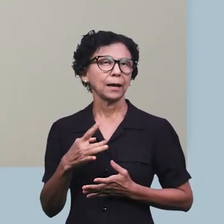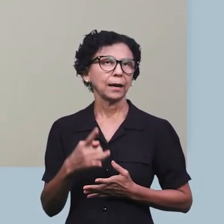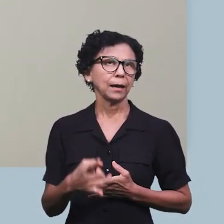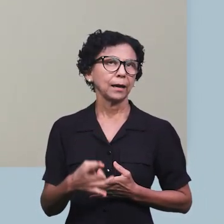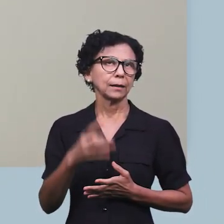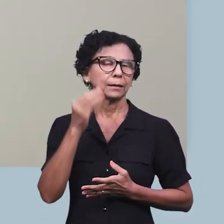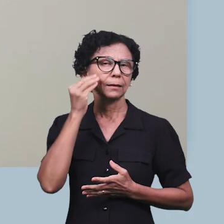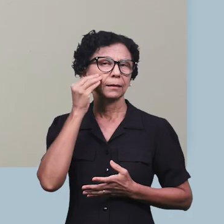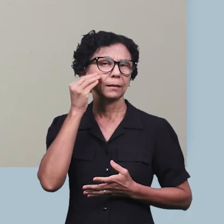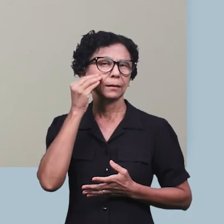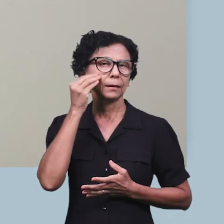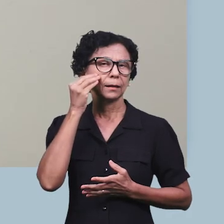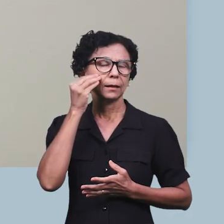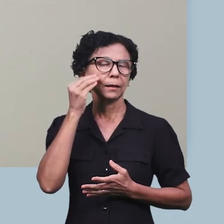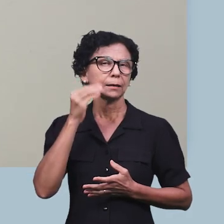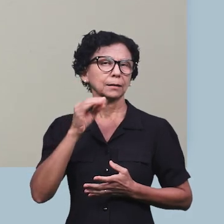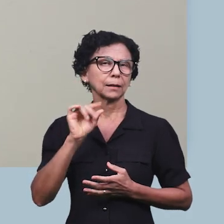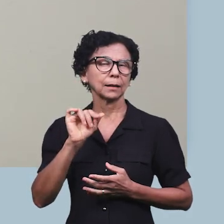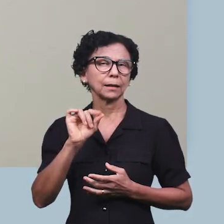Experimente